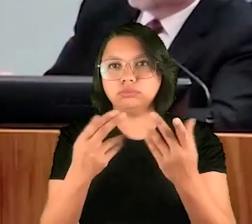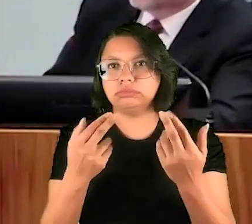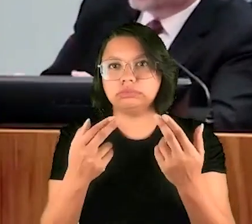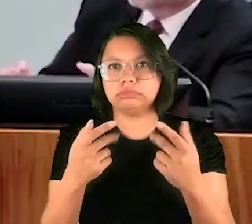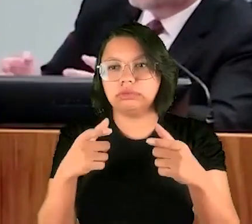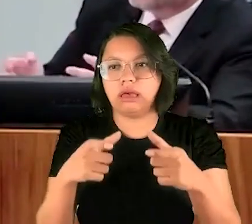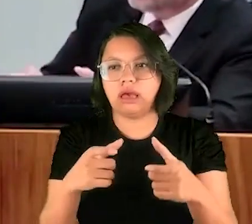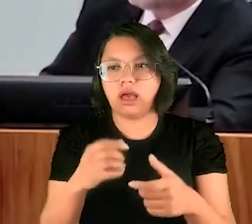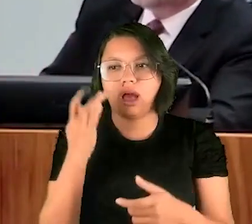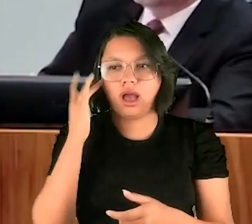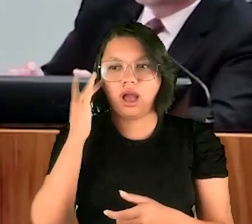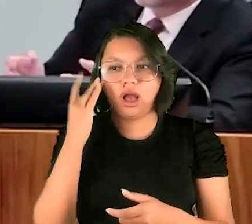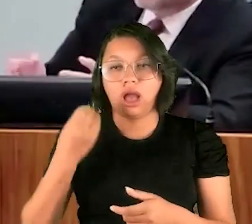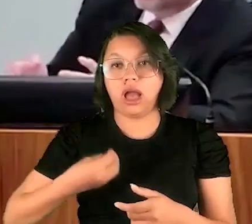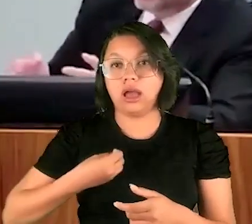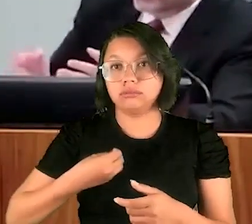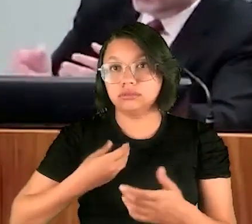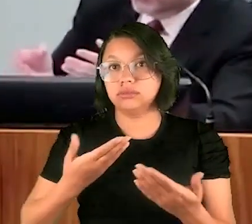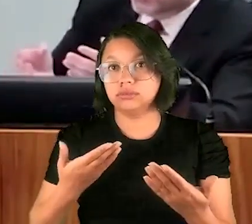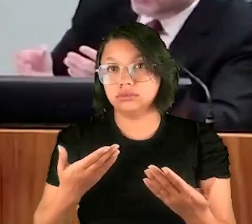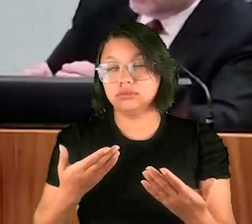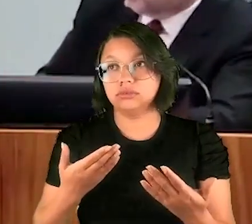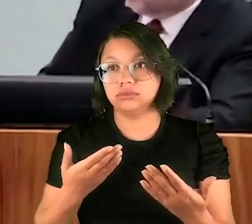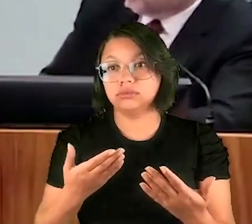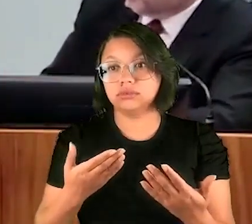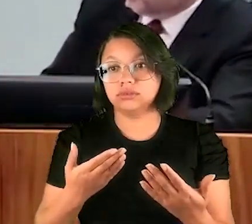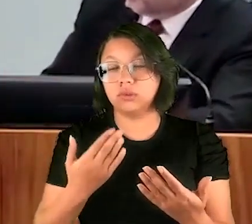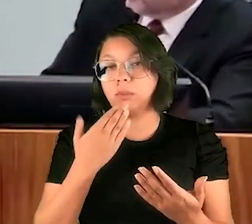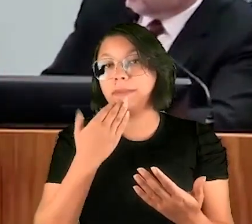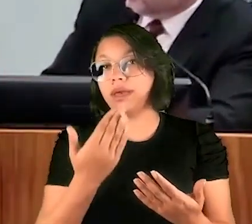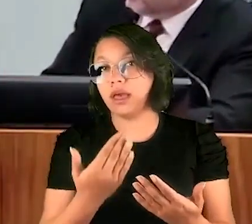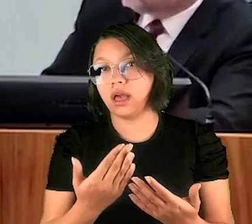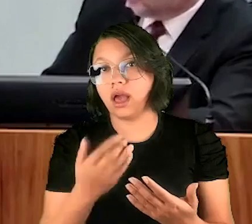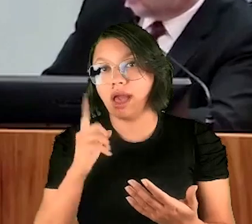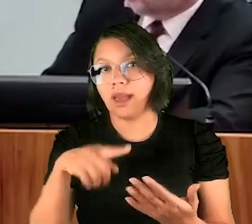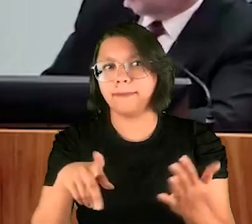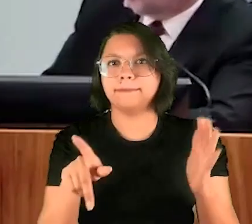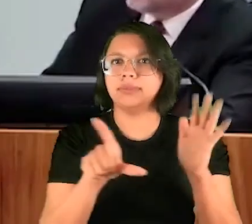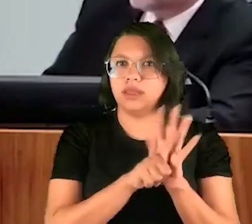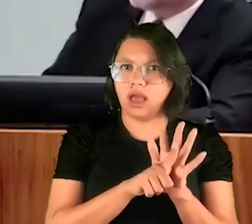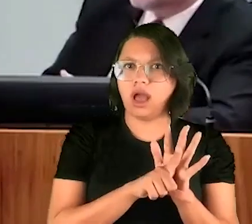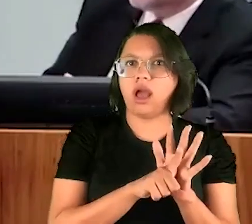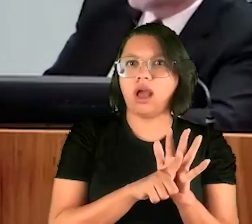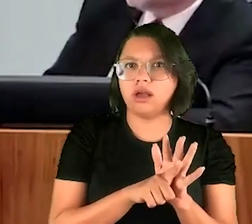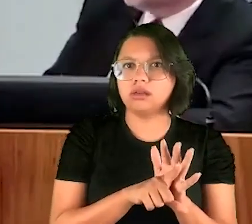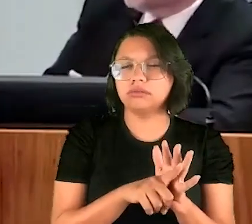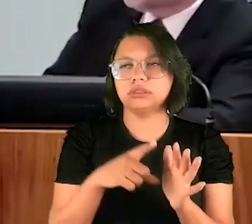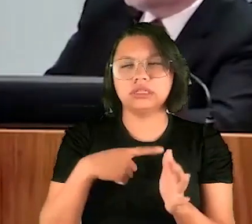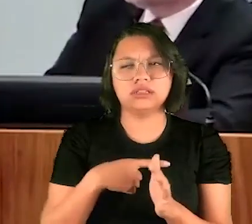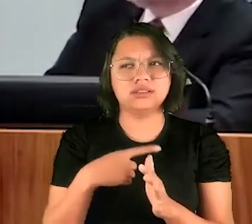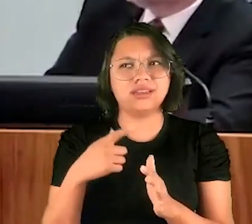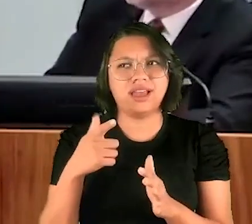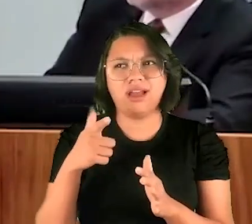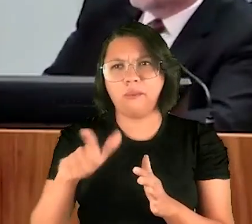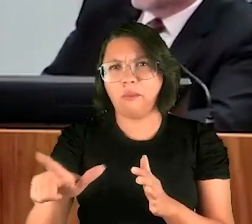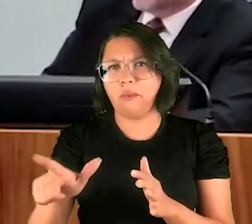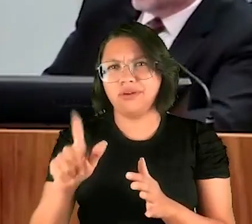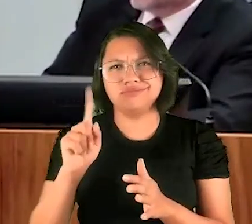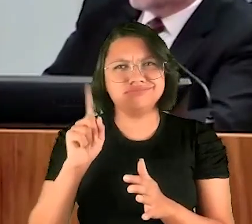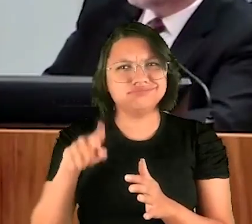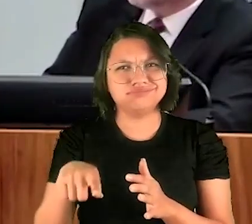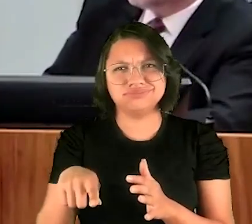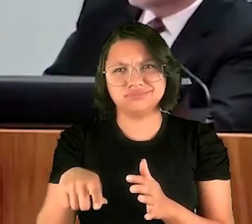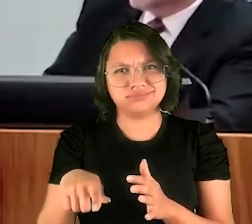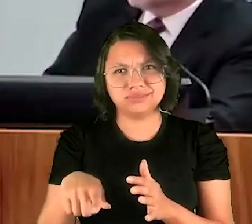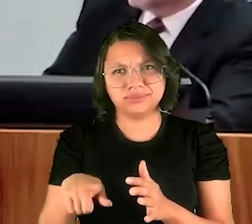saco, né? Eu acho que existe a demanda que ela é legítima e existe a demanda que não é legítima.